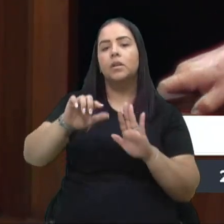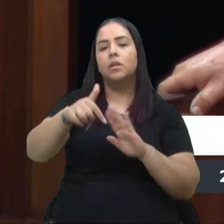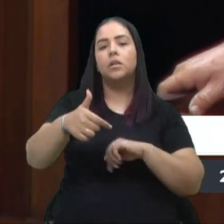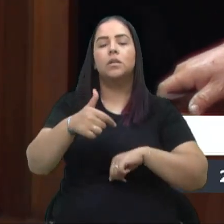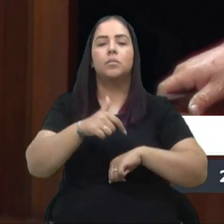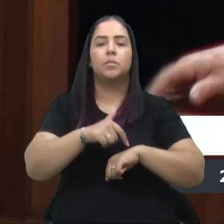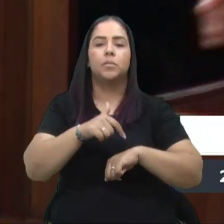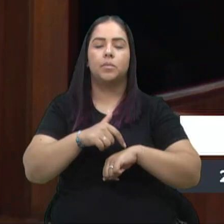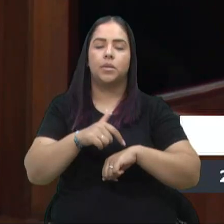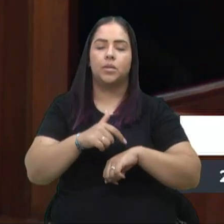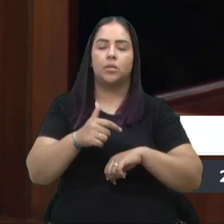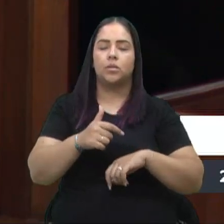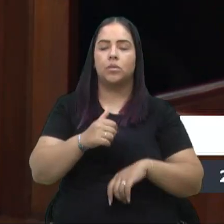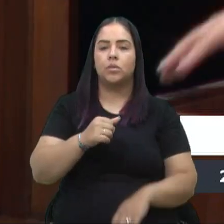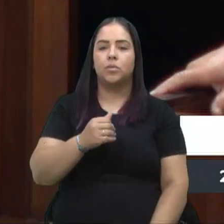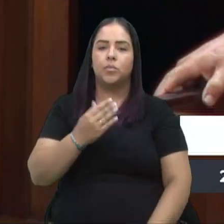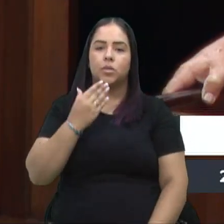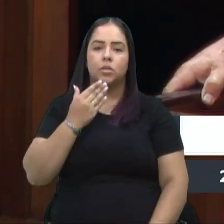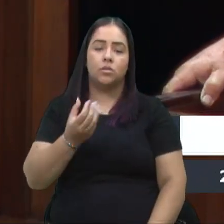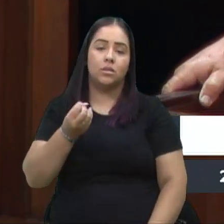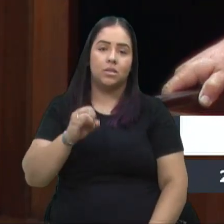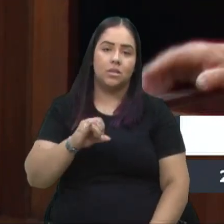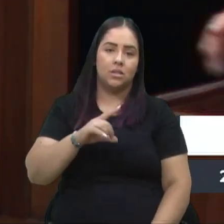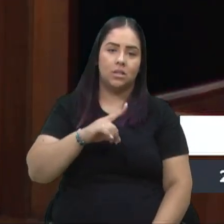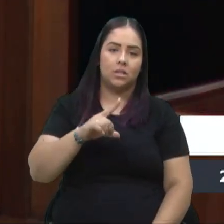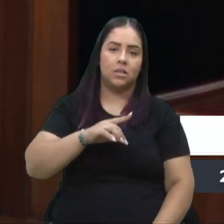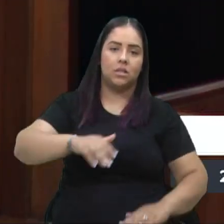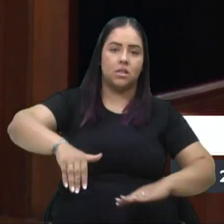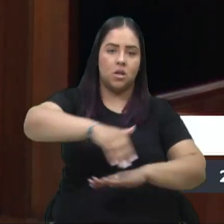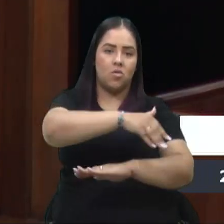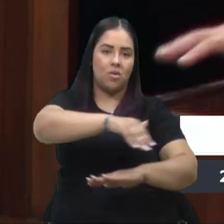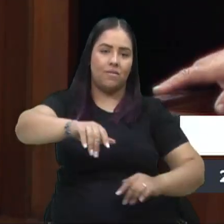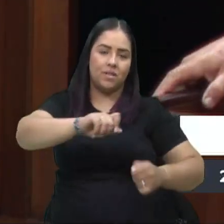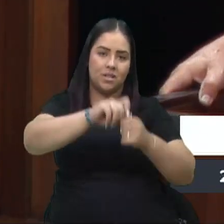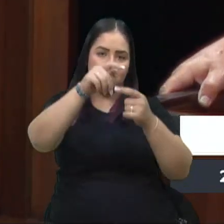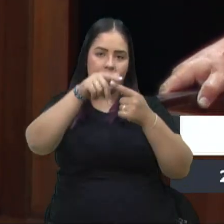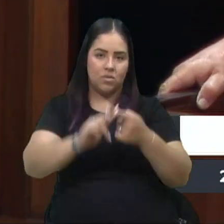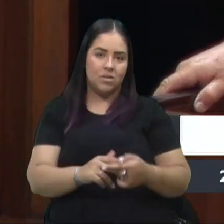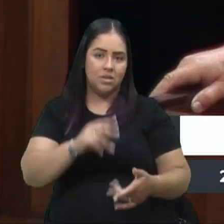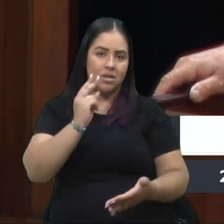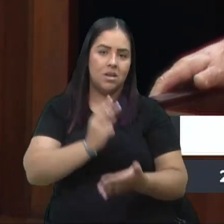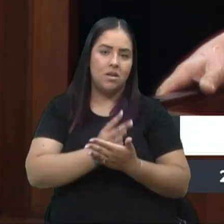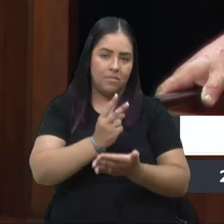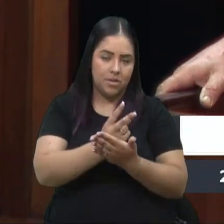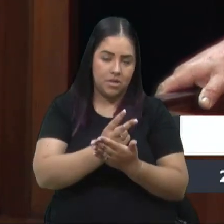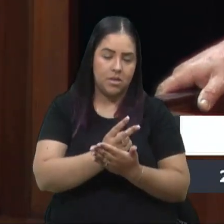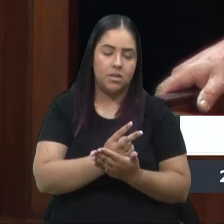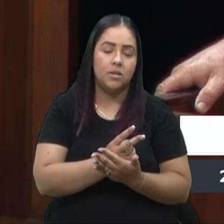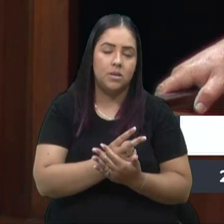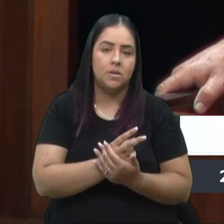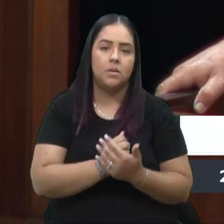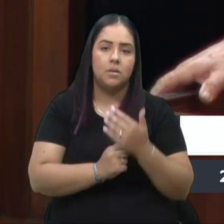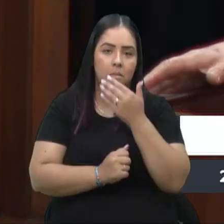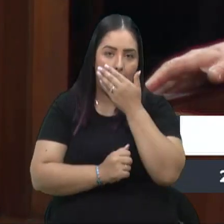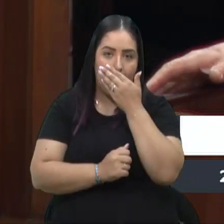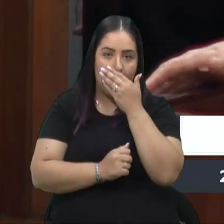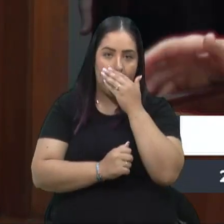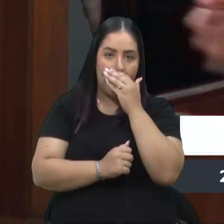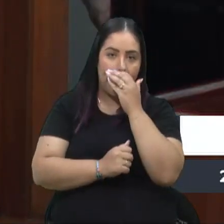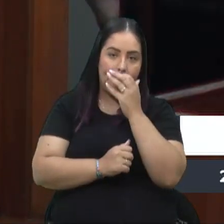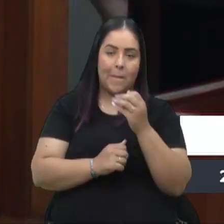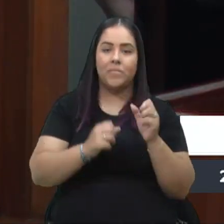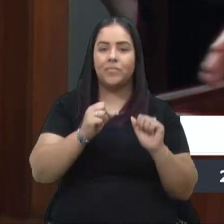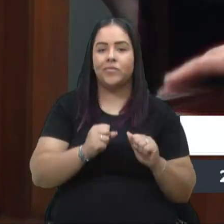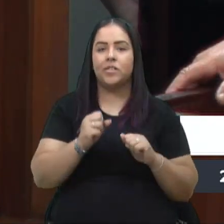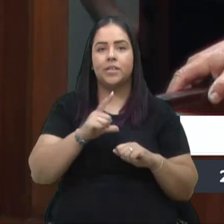Até eu que eu que como tem essas estradas que são feitos manutenção praticamente da vida toda que pudesse talvez vir para cá um